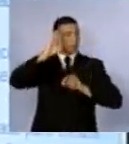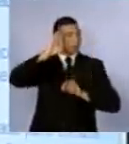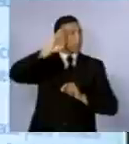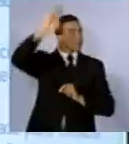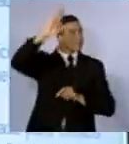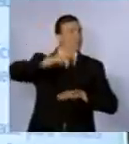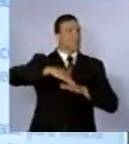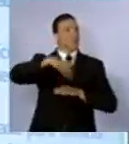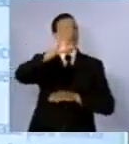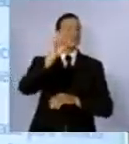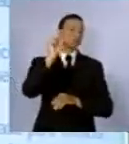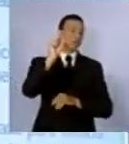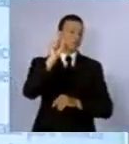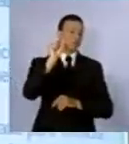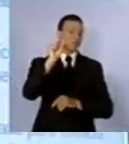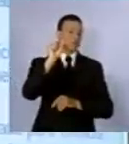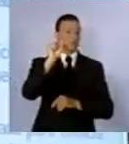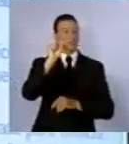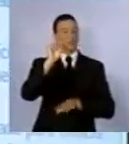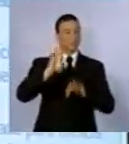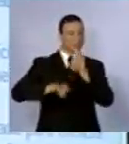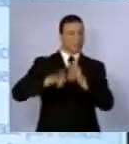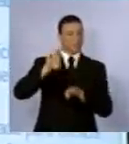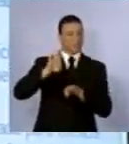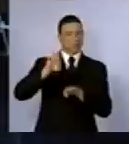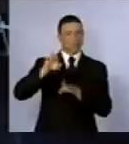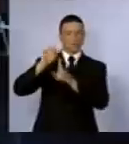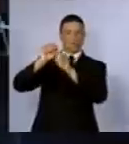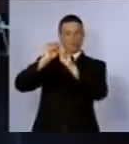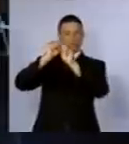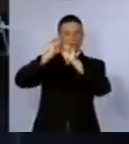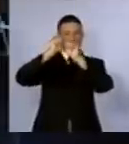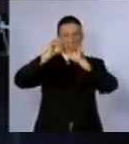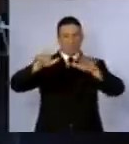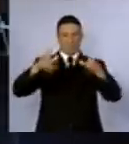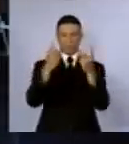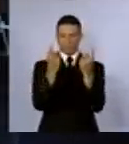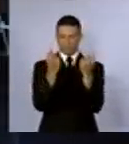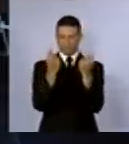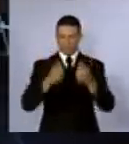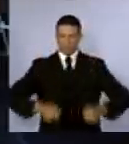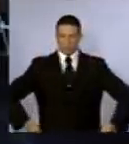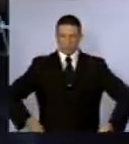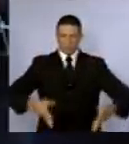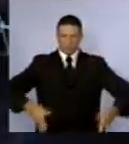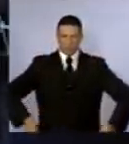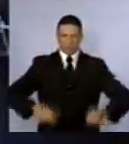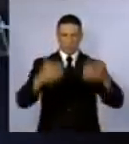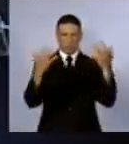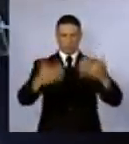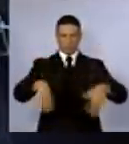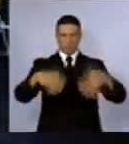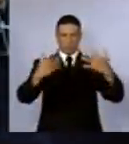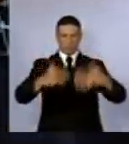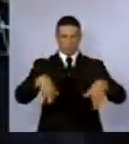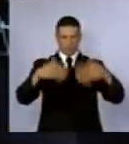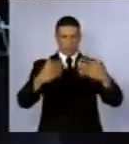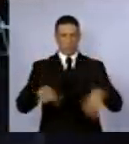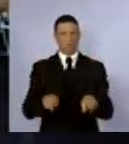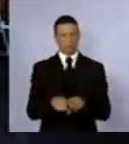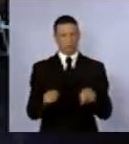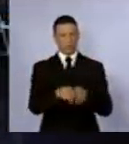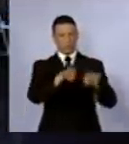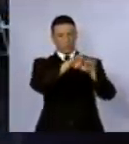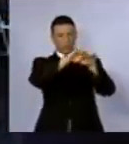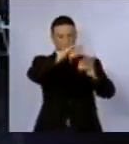do possível e potencial elevação de custos que pode surgir e também da fuga daqueles padrões que